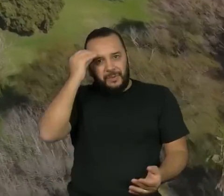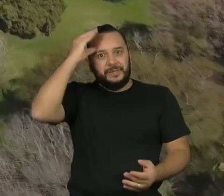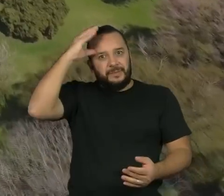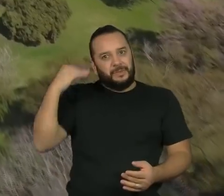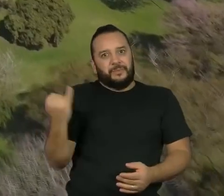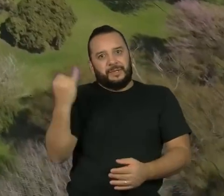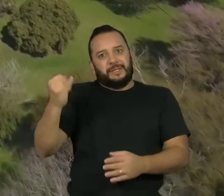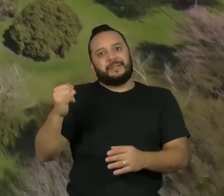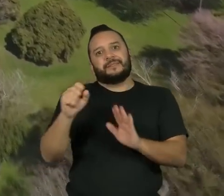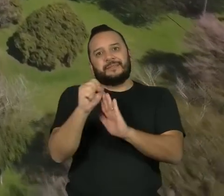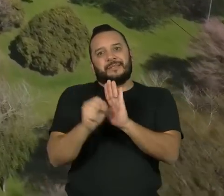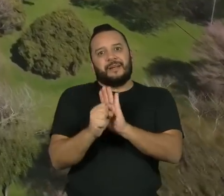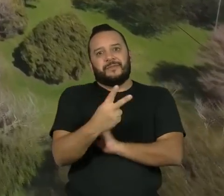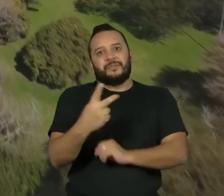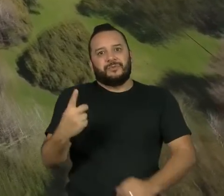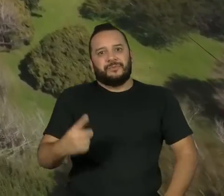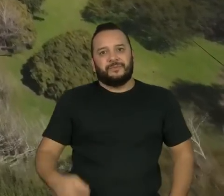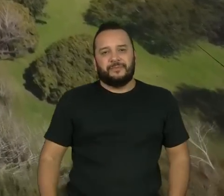XXI.